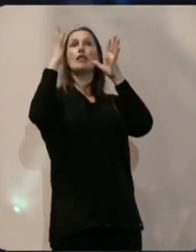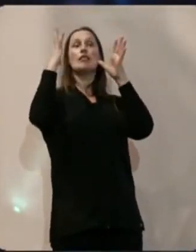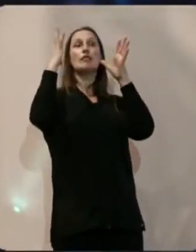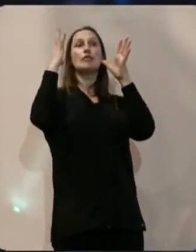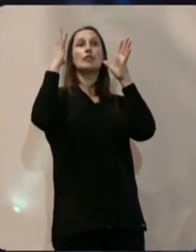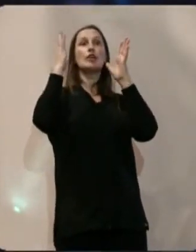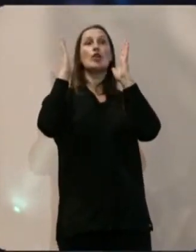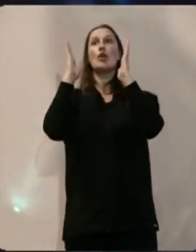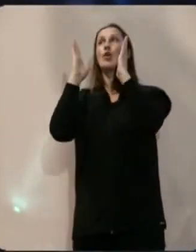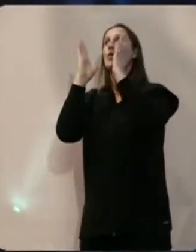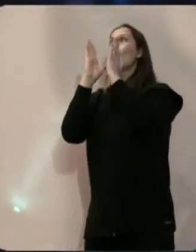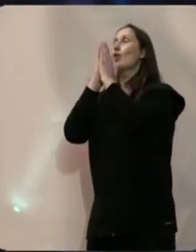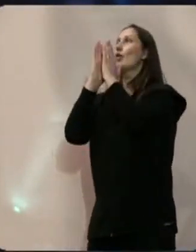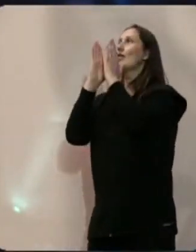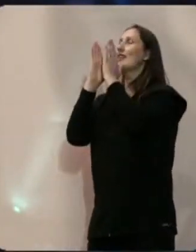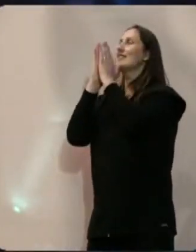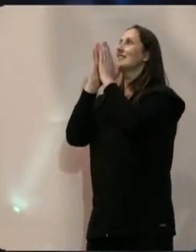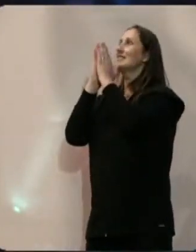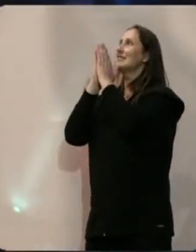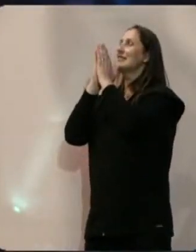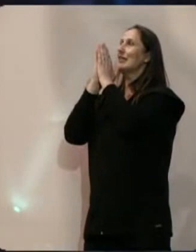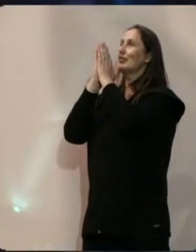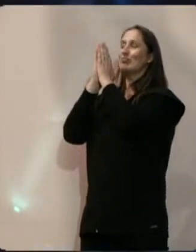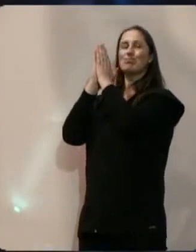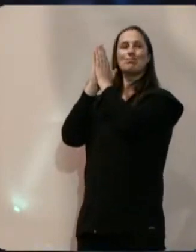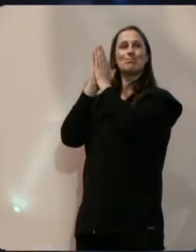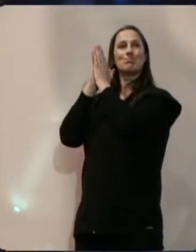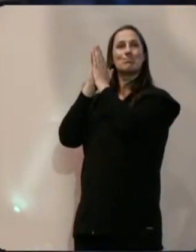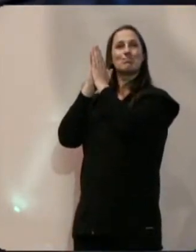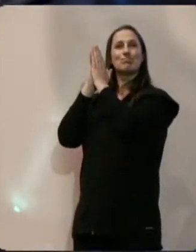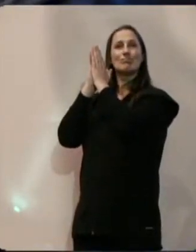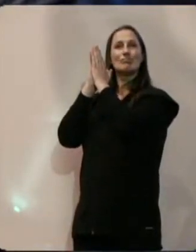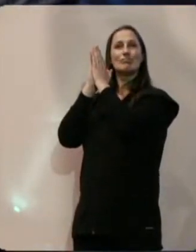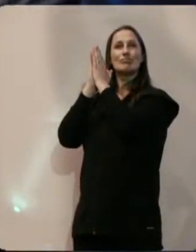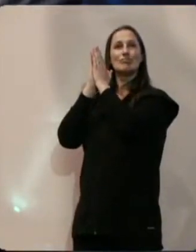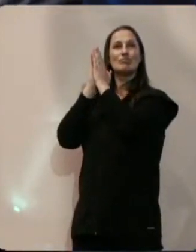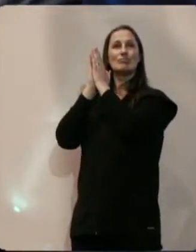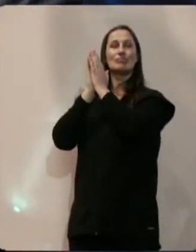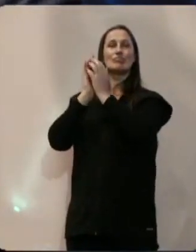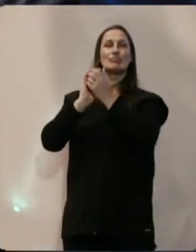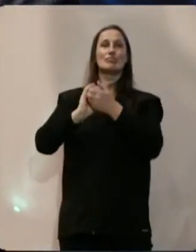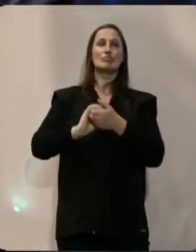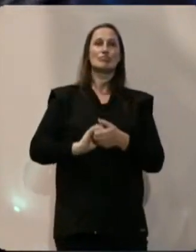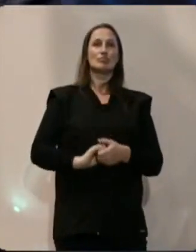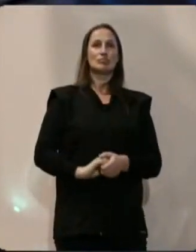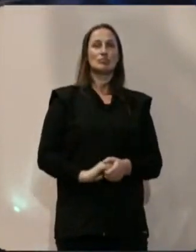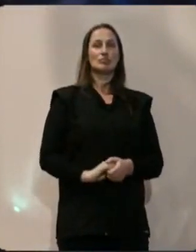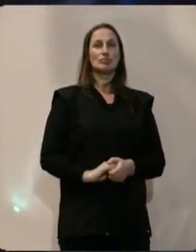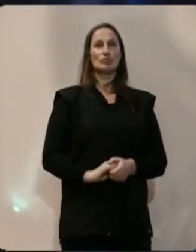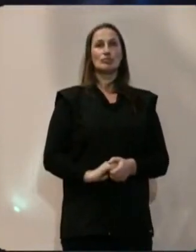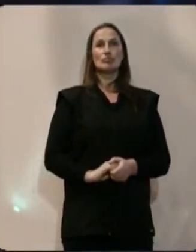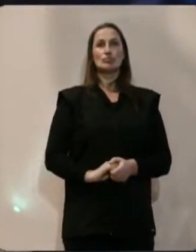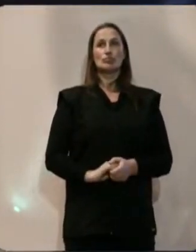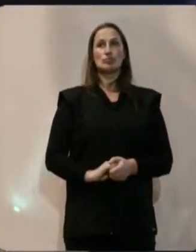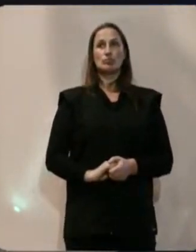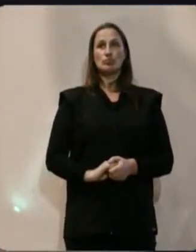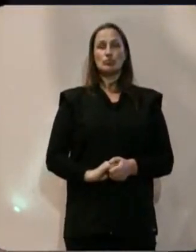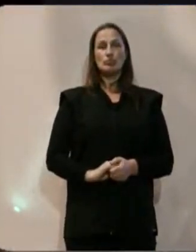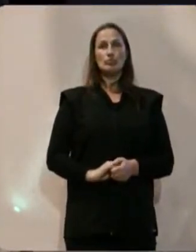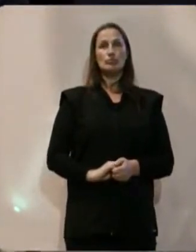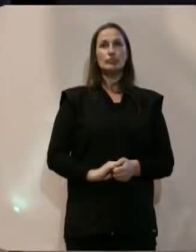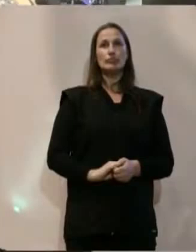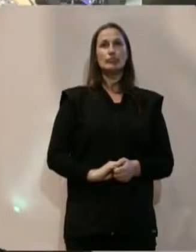orações sejam ouvidas. Essa é a mensagem que ele está dando aqui para a gente.